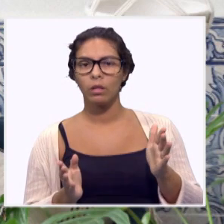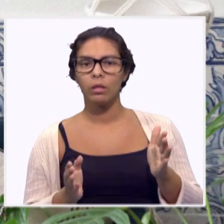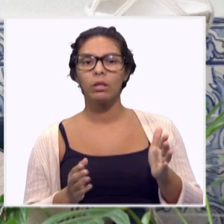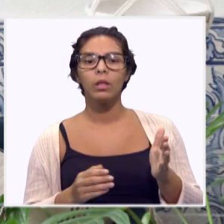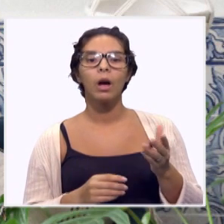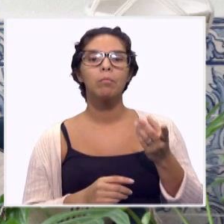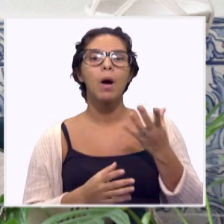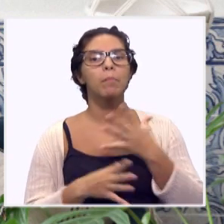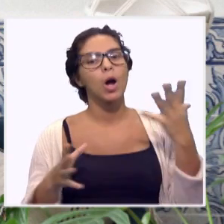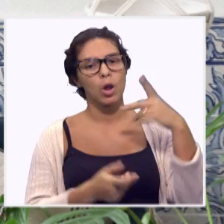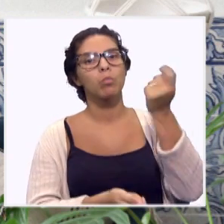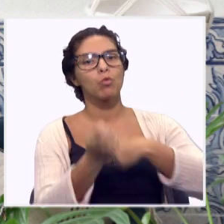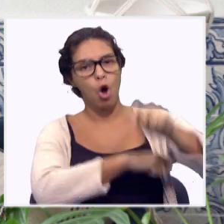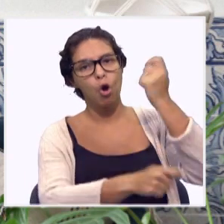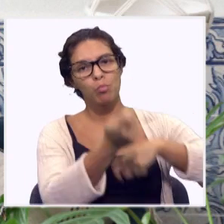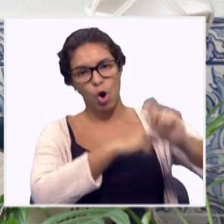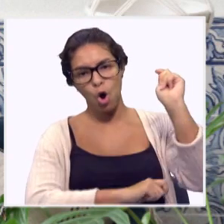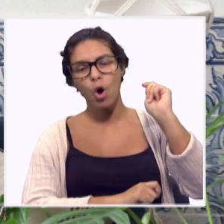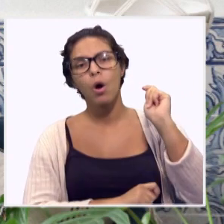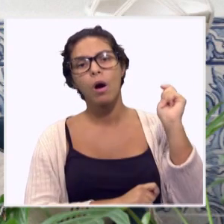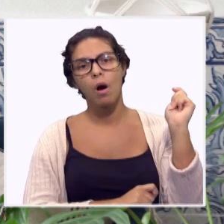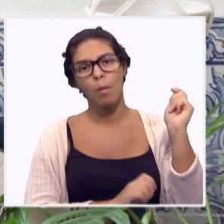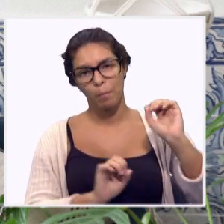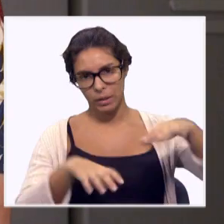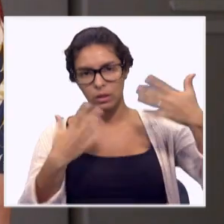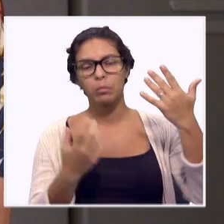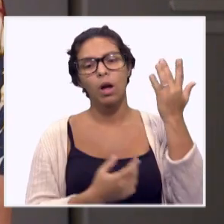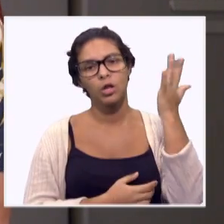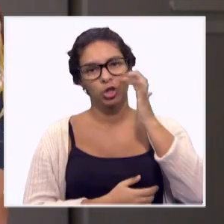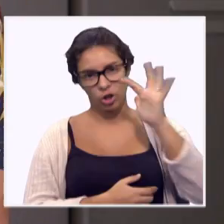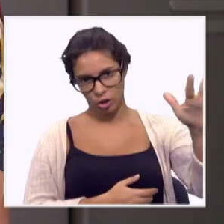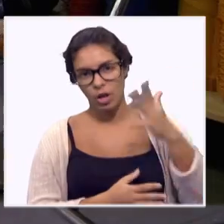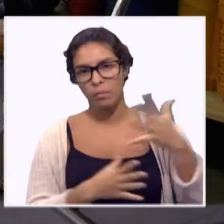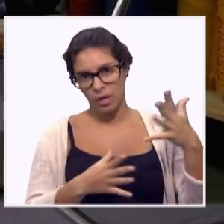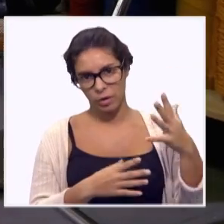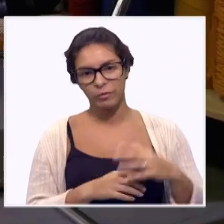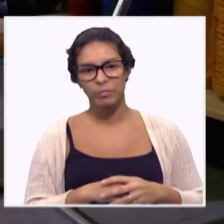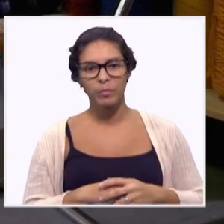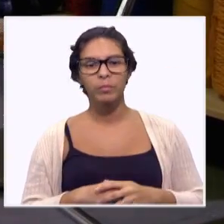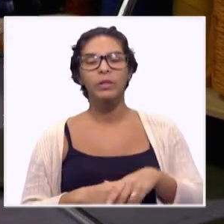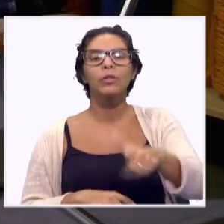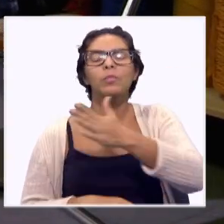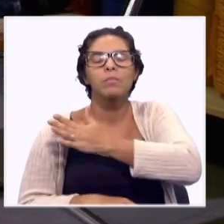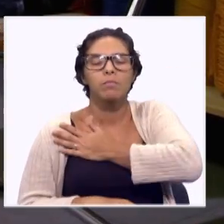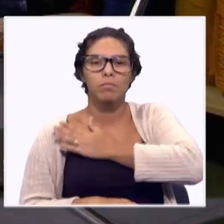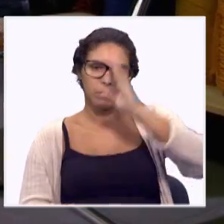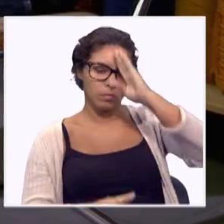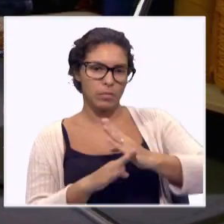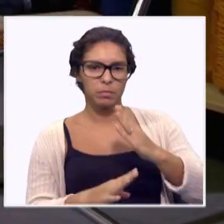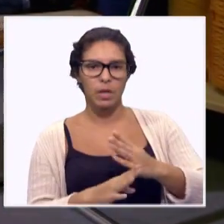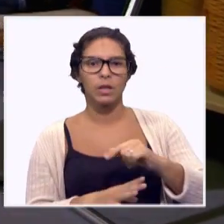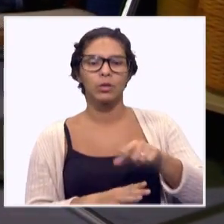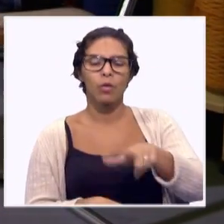as primeiras vendas foram realmente para estrangeiros. E o que é que mais te fascina naquilo